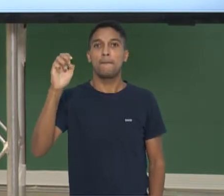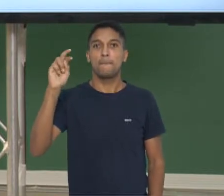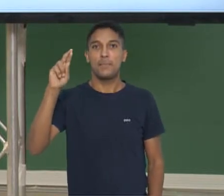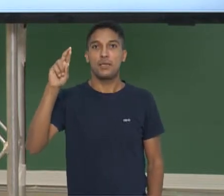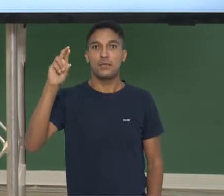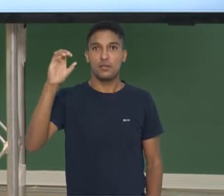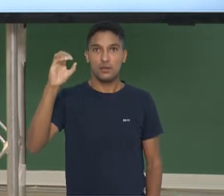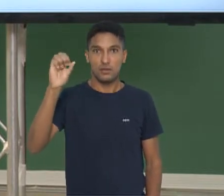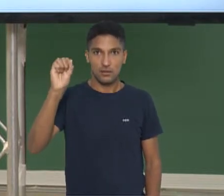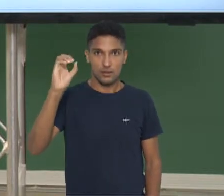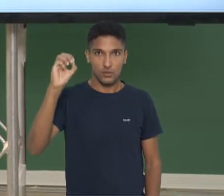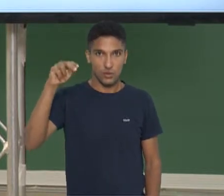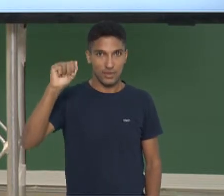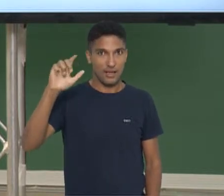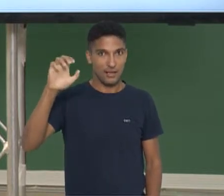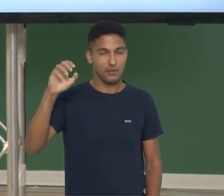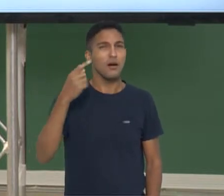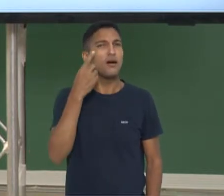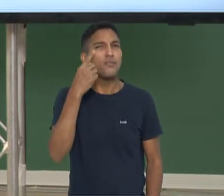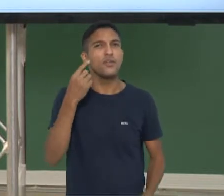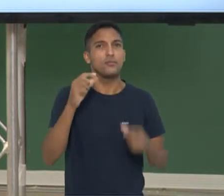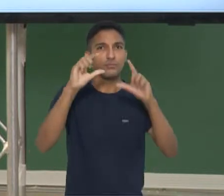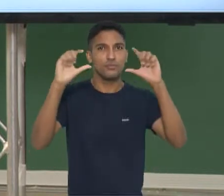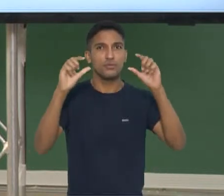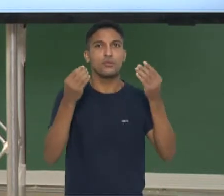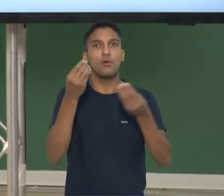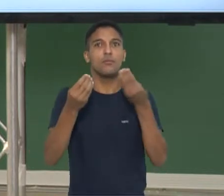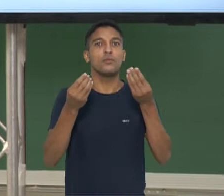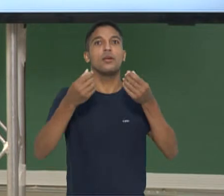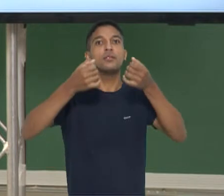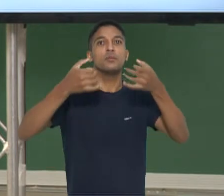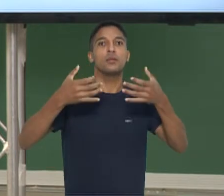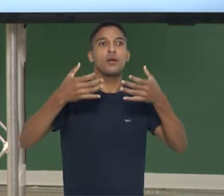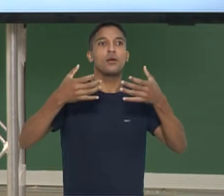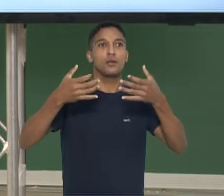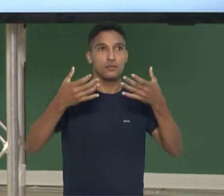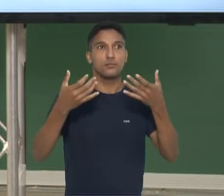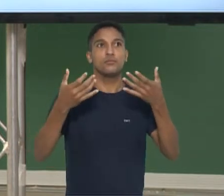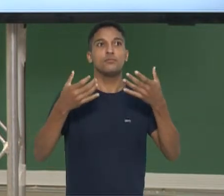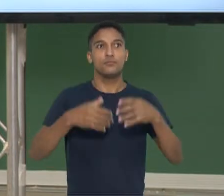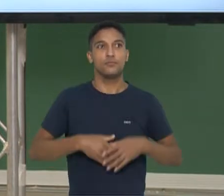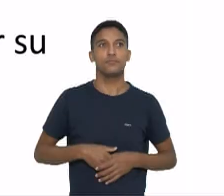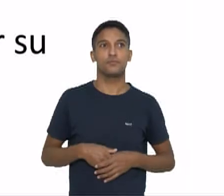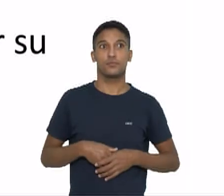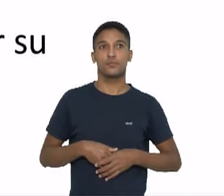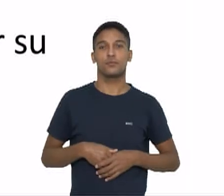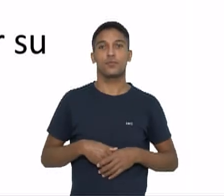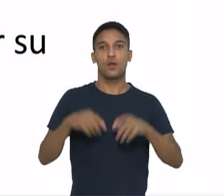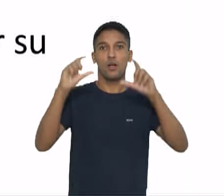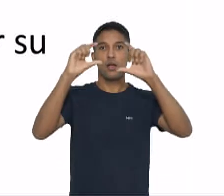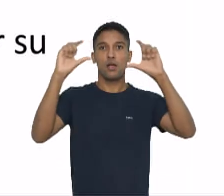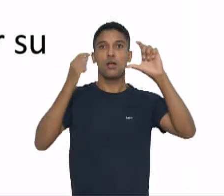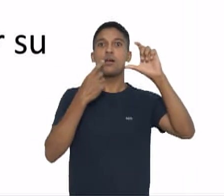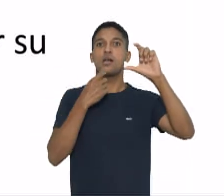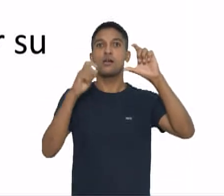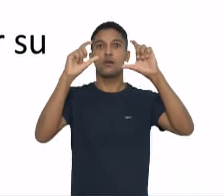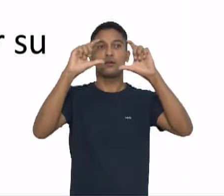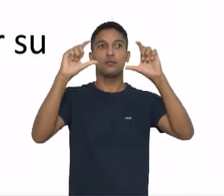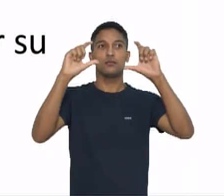só qual é a definição, a definição desse relato personal. Um relato